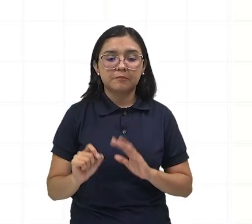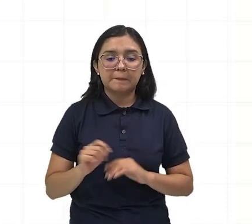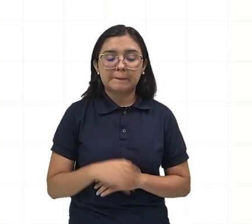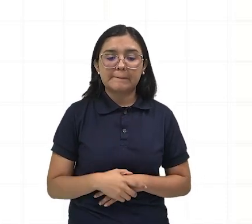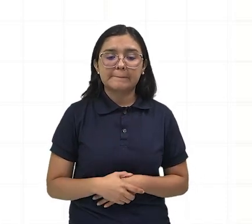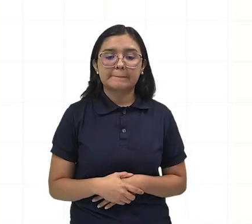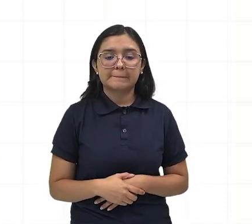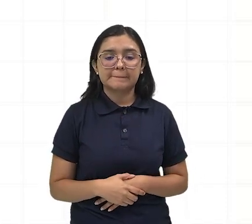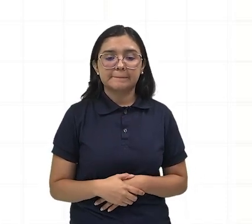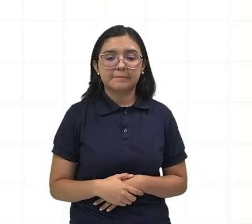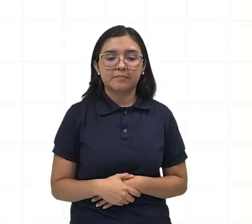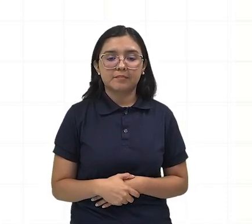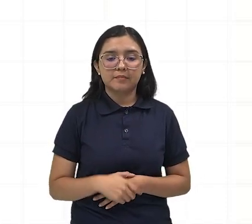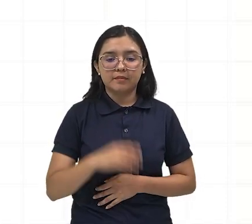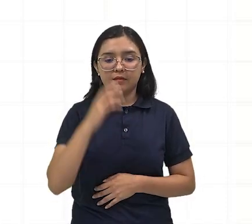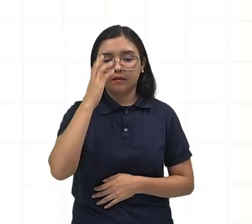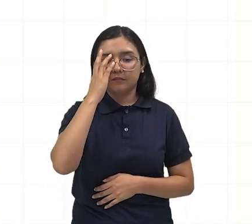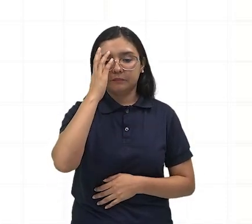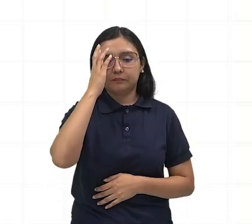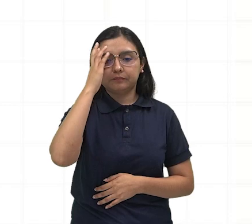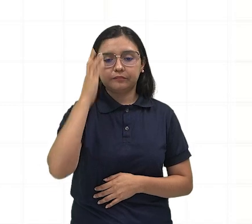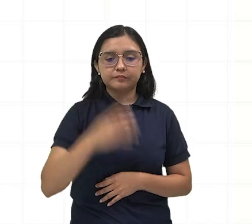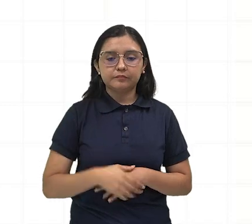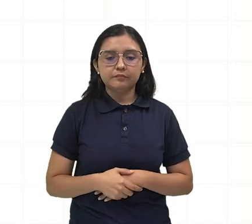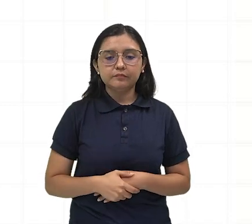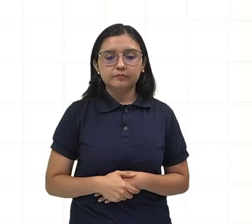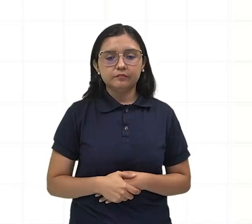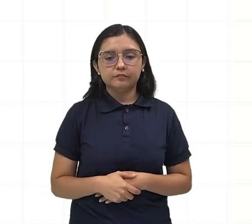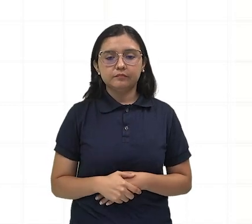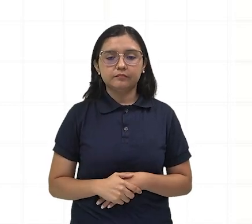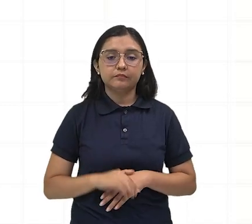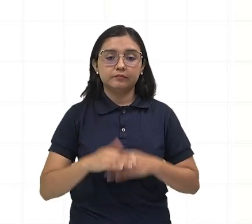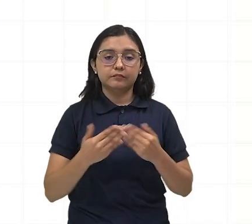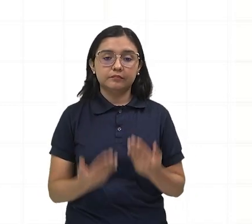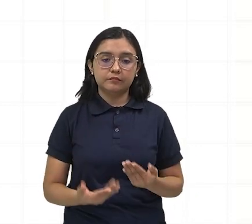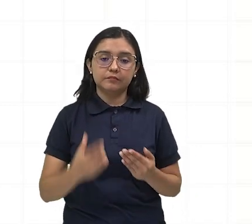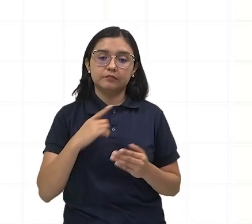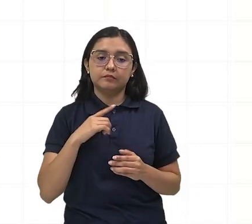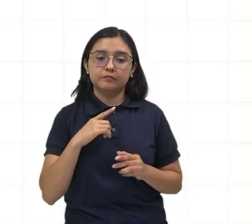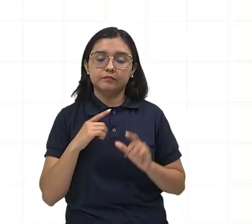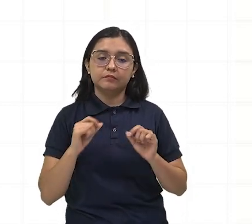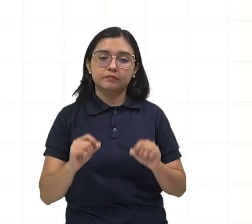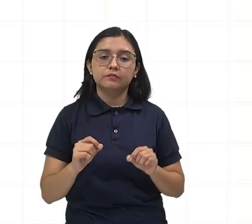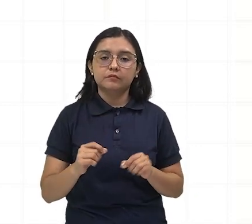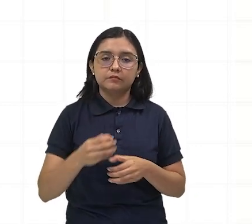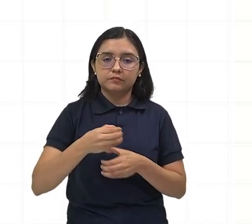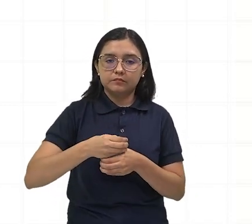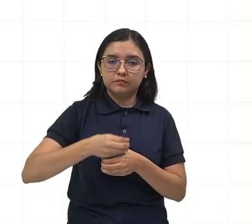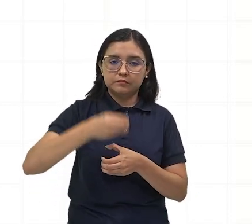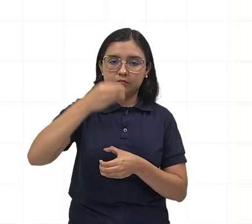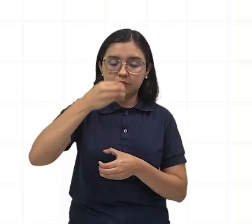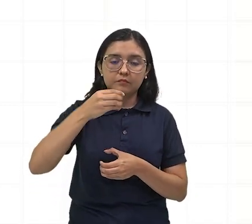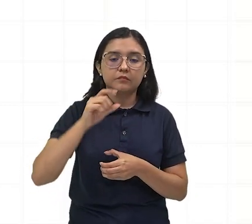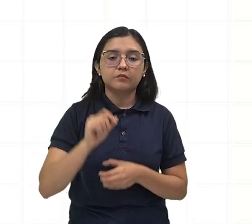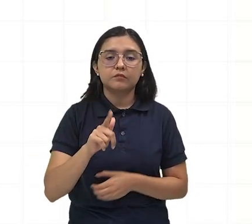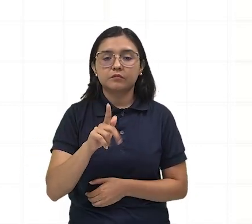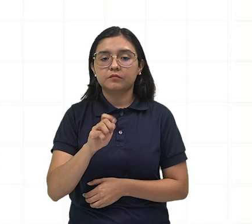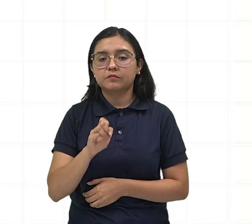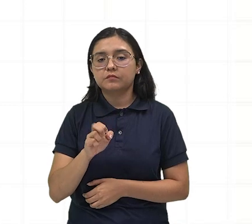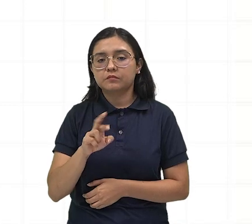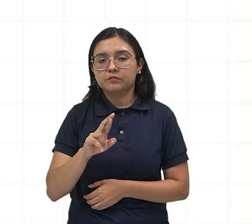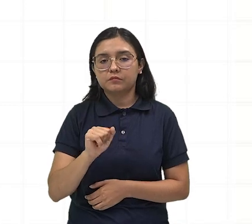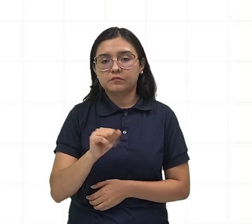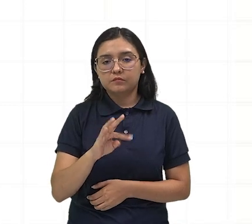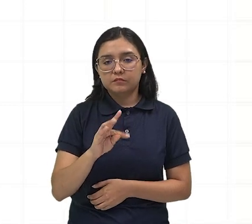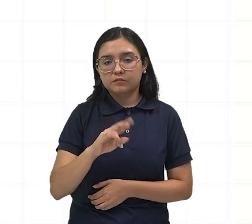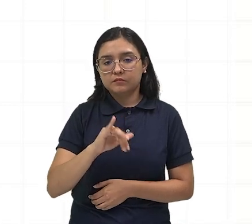Né, ó. Essa geratriz, também, né, vai